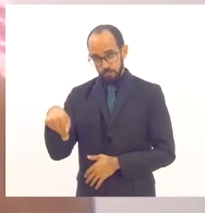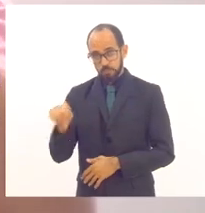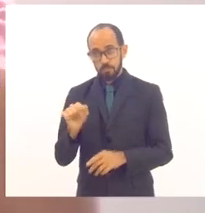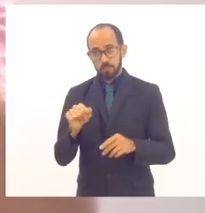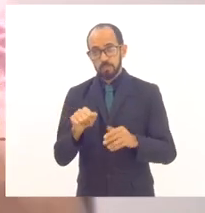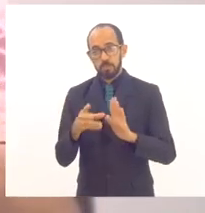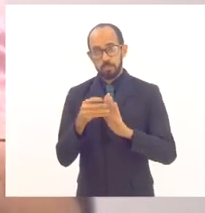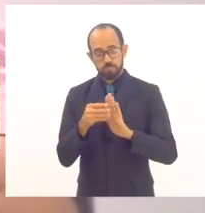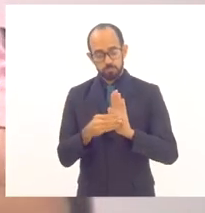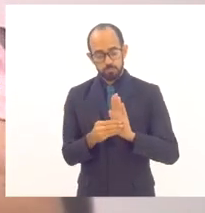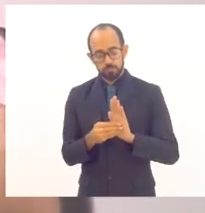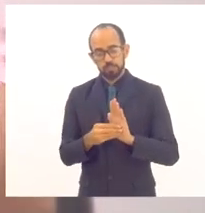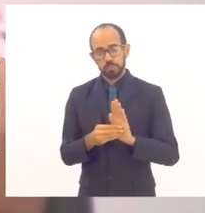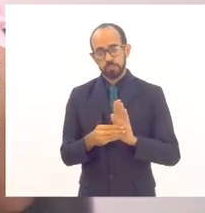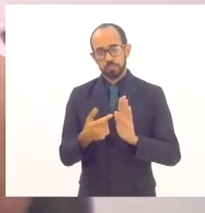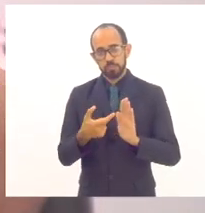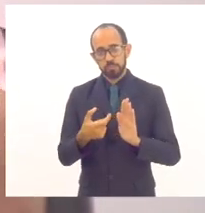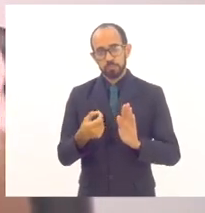em 2008.